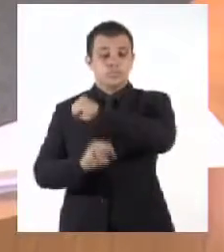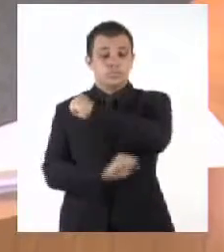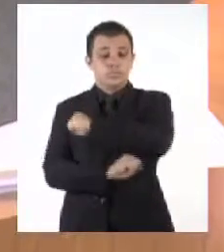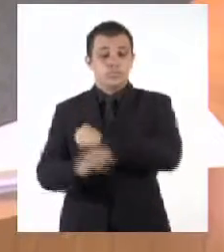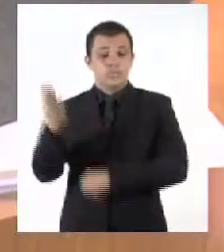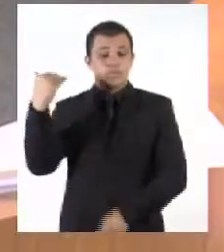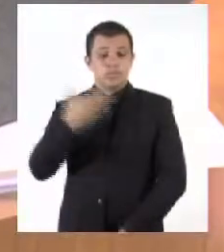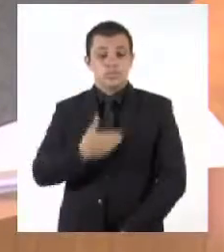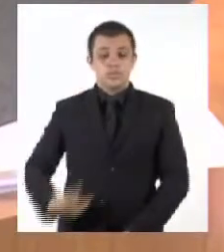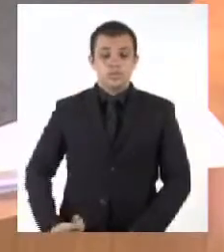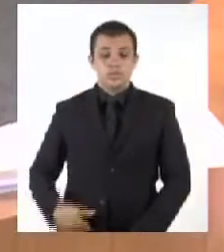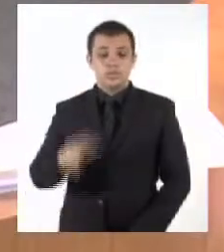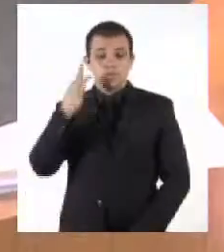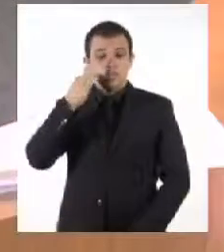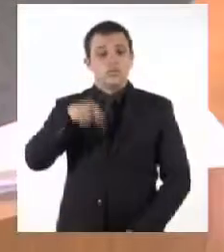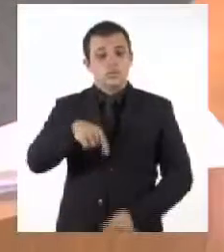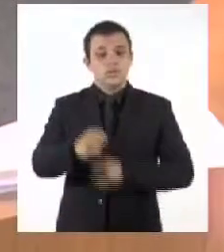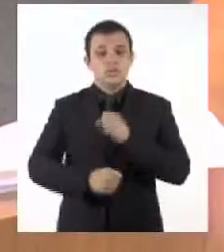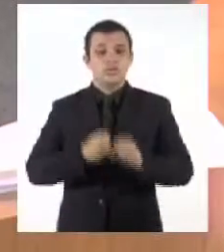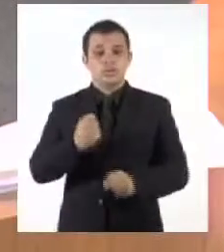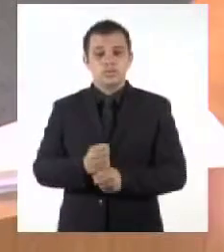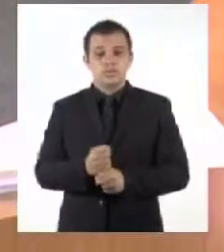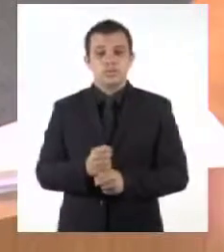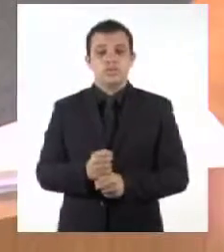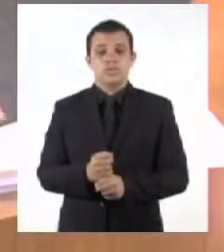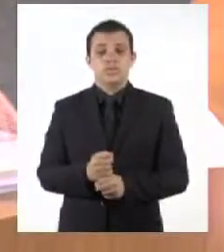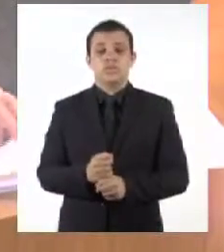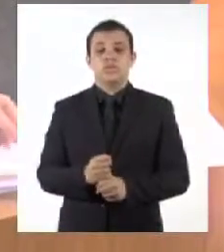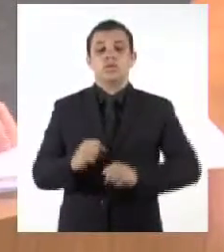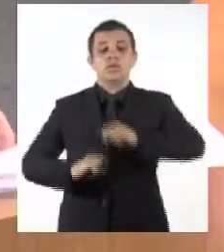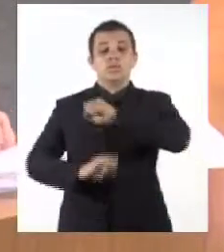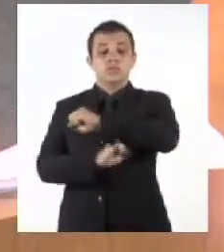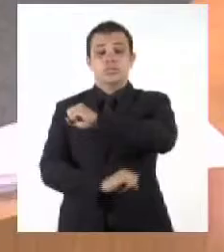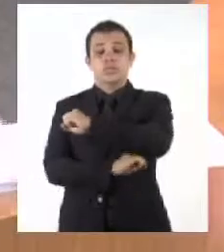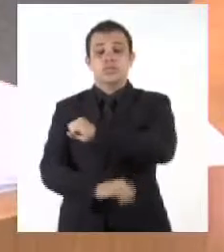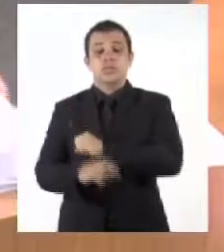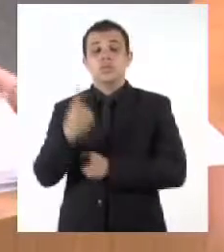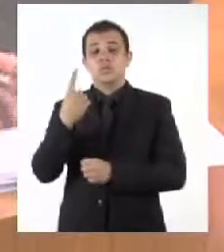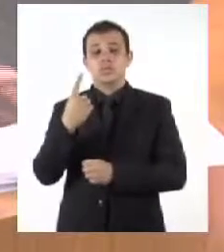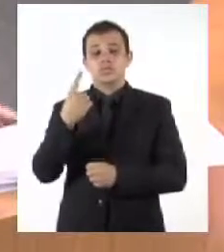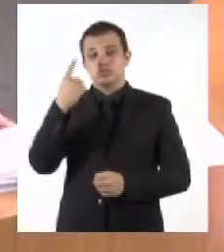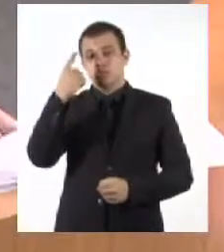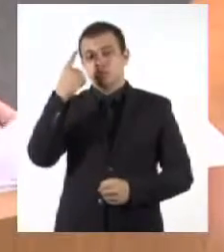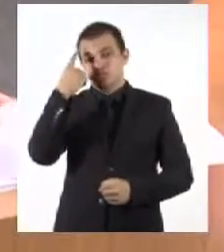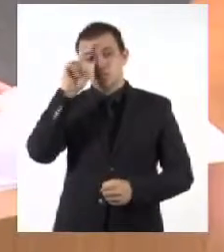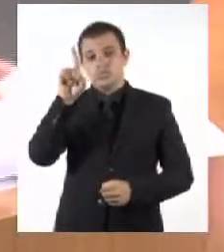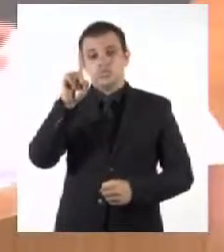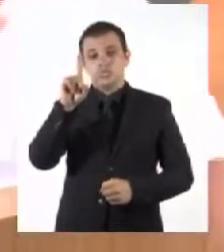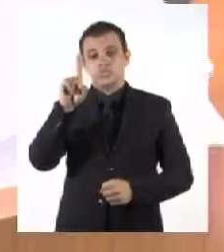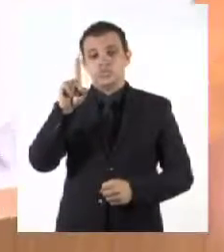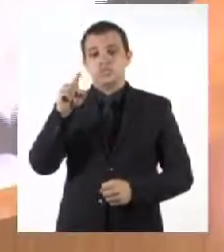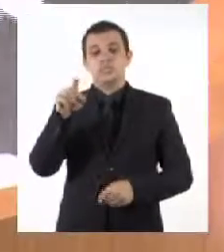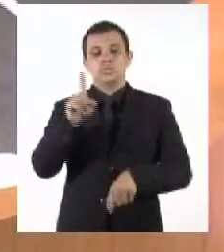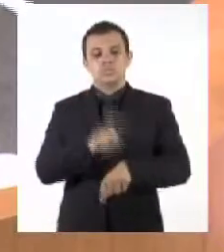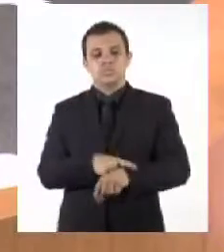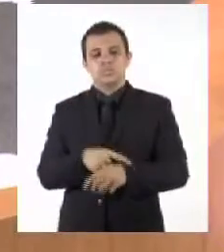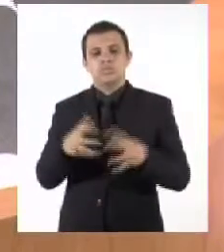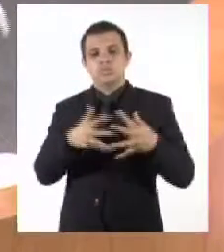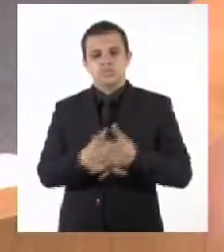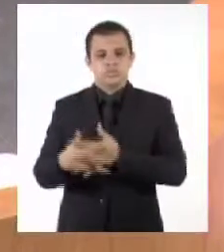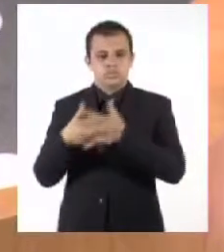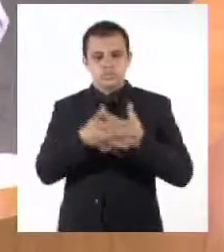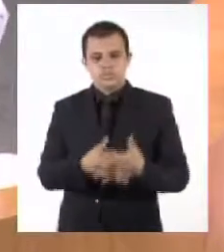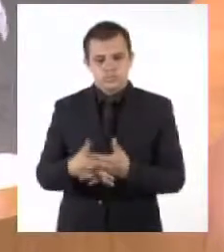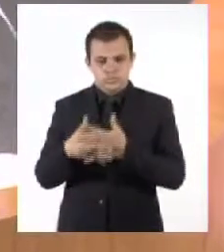ano, que caiu em 24 horas. No momento, um caminhão passava pela ponte, na época a Cinfra chegou a